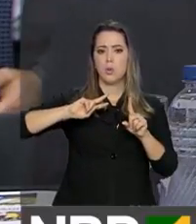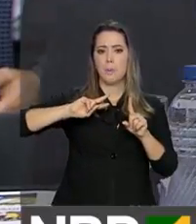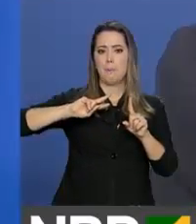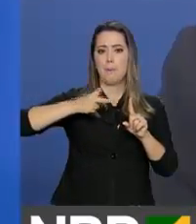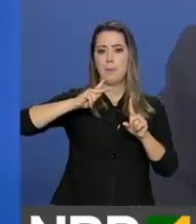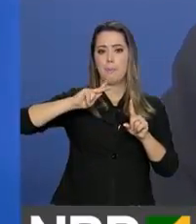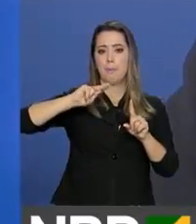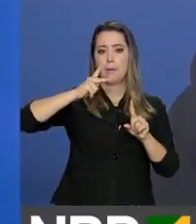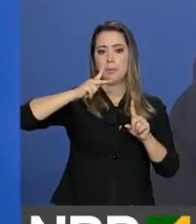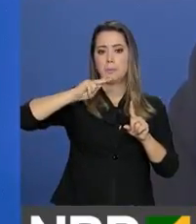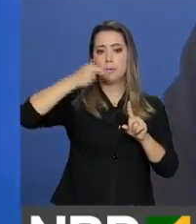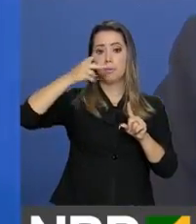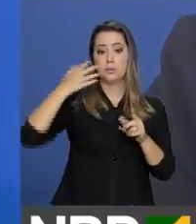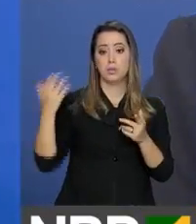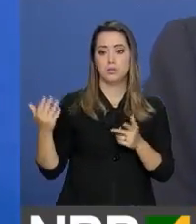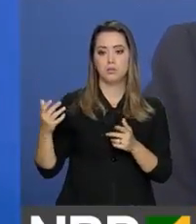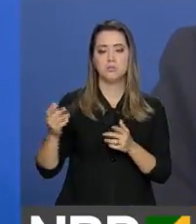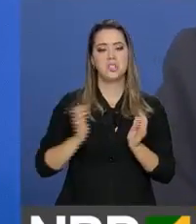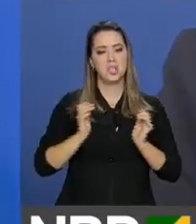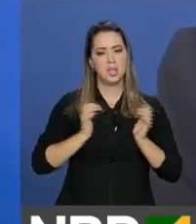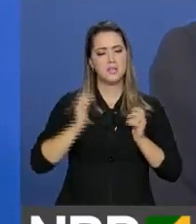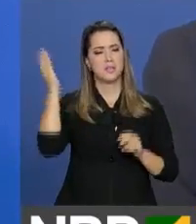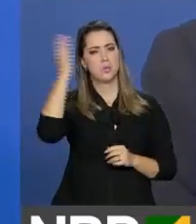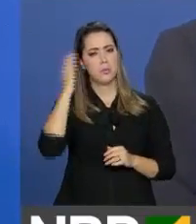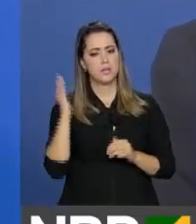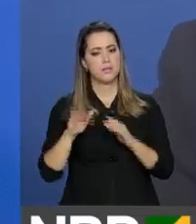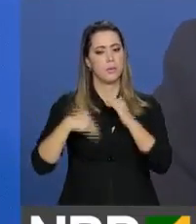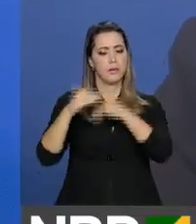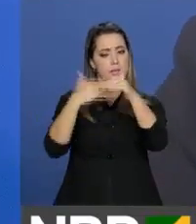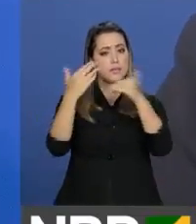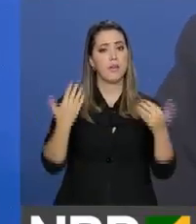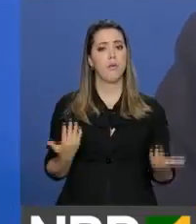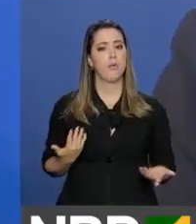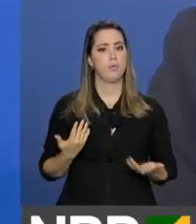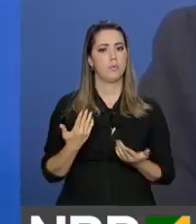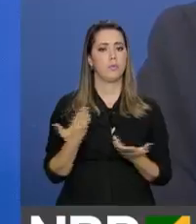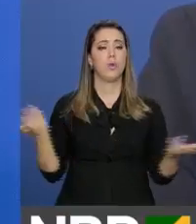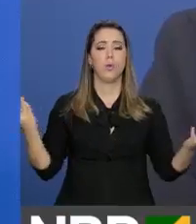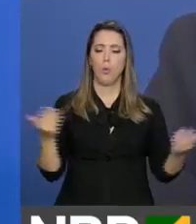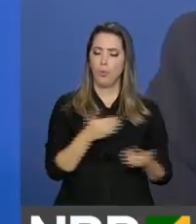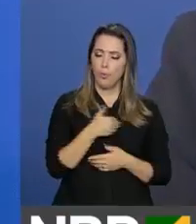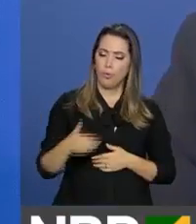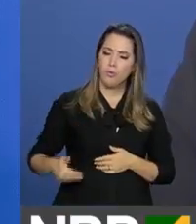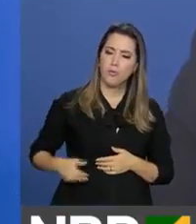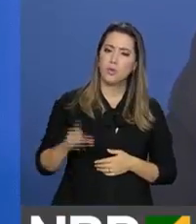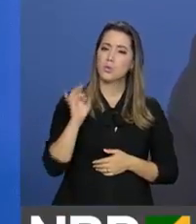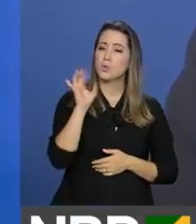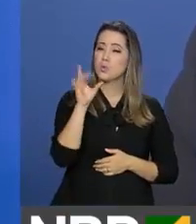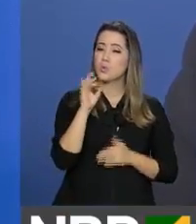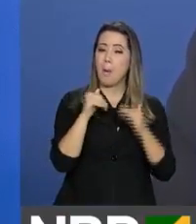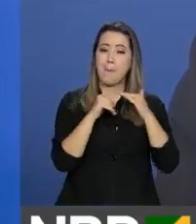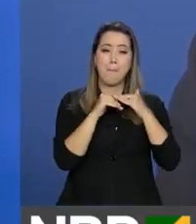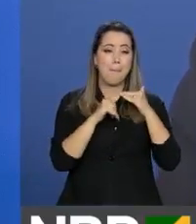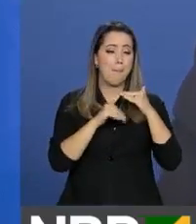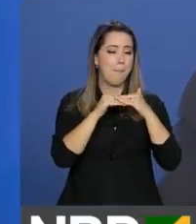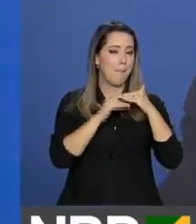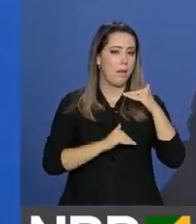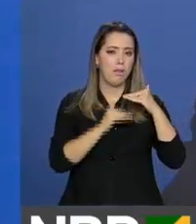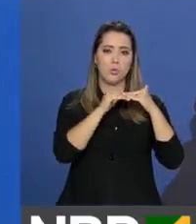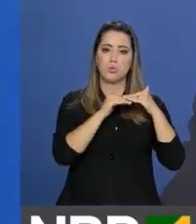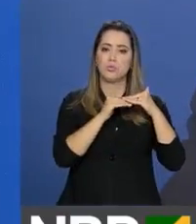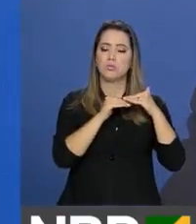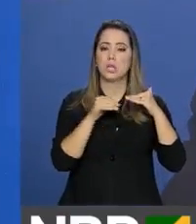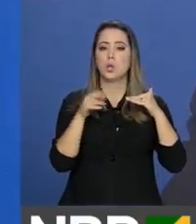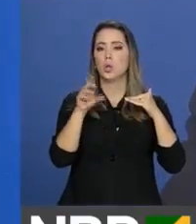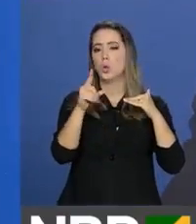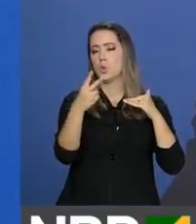120 bilhões de reais. E tudo isso, meus amigos, num governo que não tem 4 ou 8 anos, mas num governo que tem menos de 2 anos. E quando eu